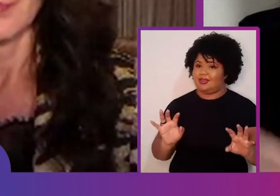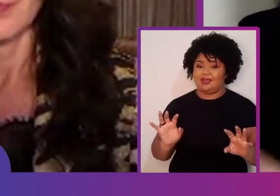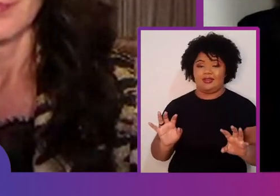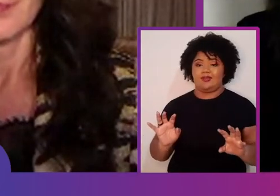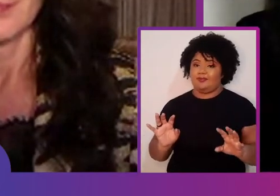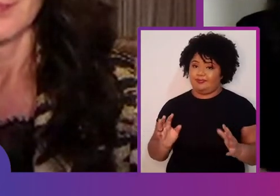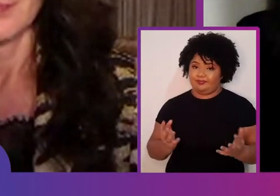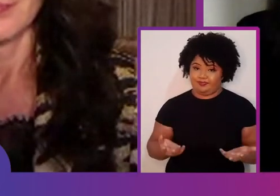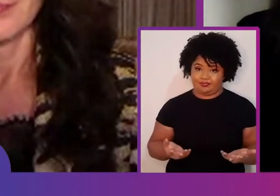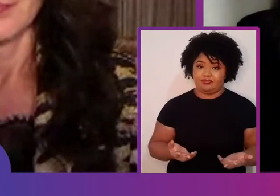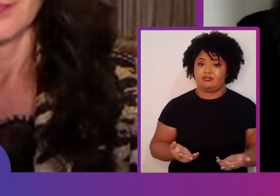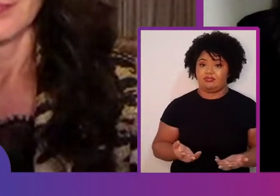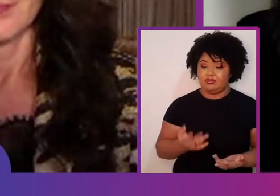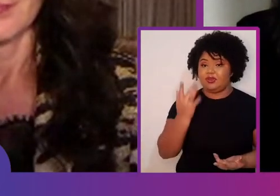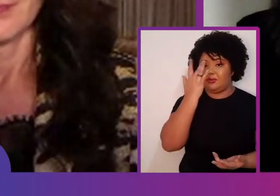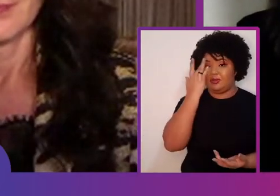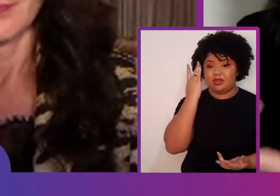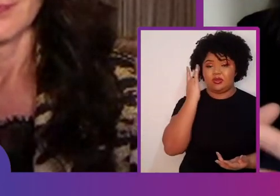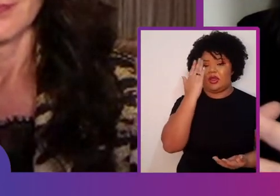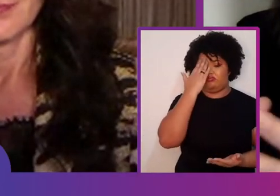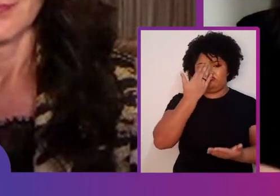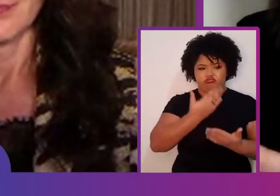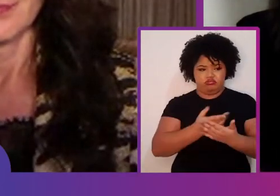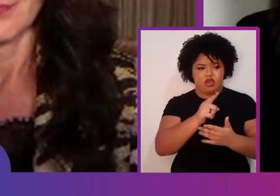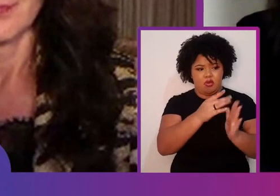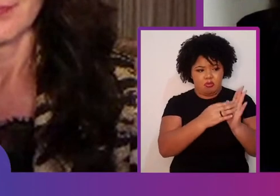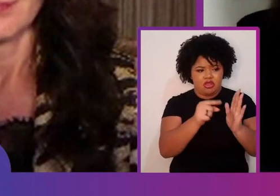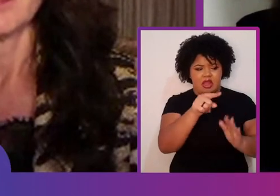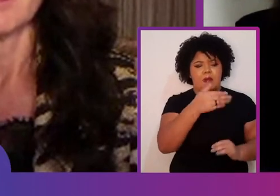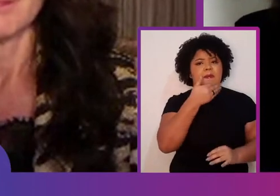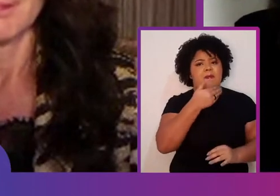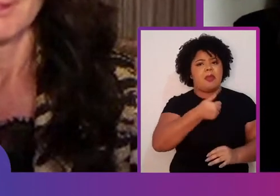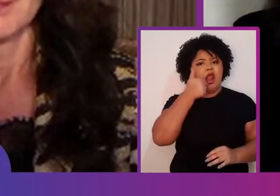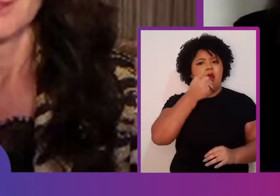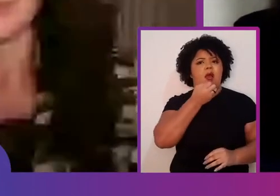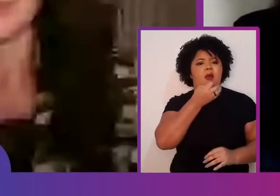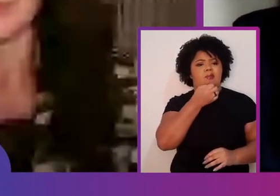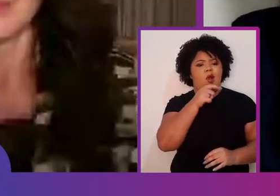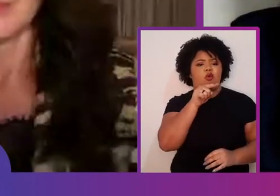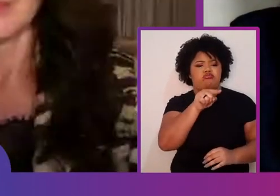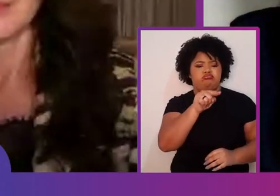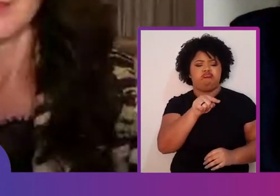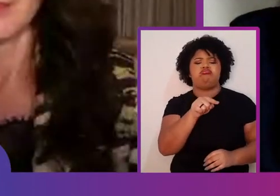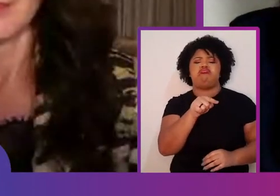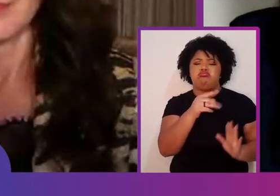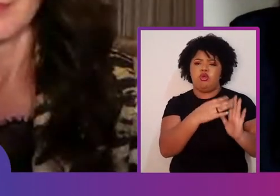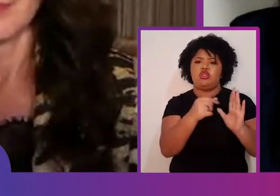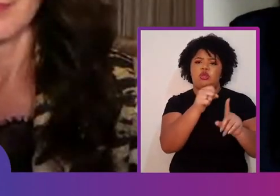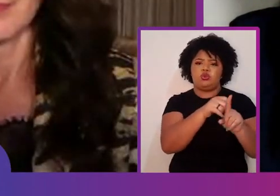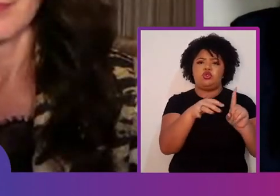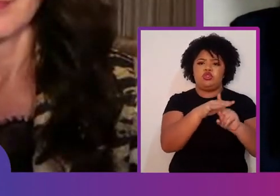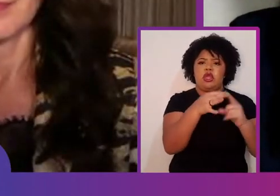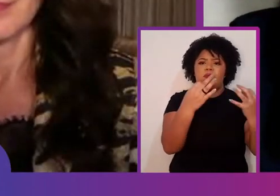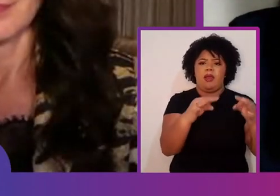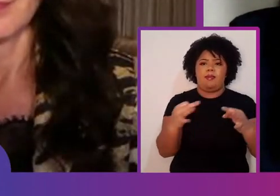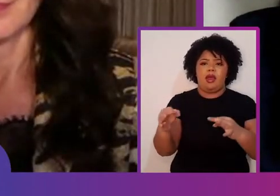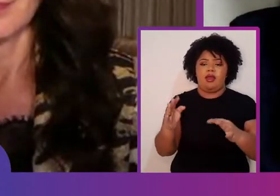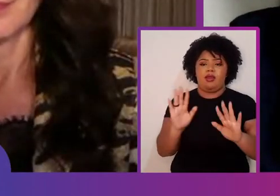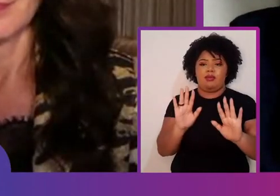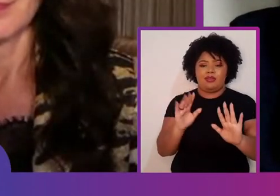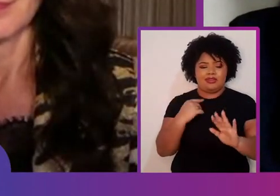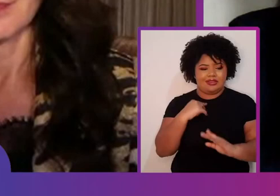que utopicamente acreditam que este modelo é melhor. Elas não veem a possibilidade desse modelo ser implementado, né? Já